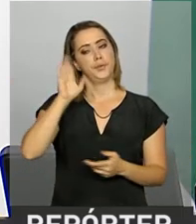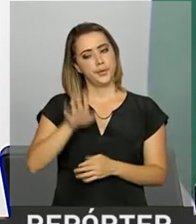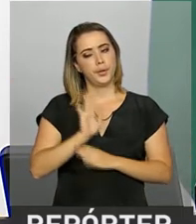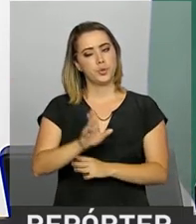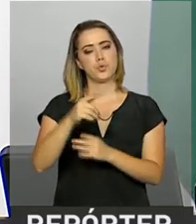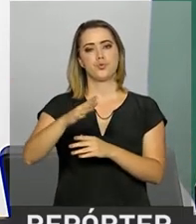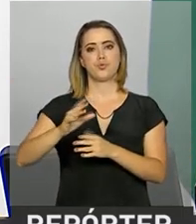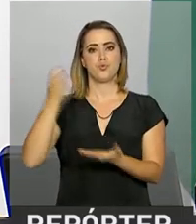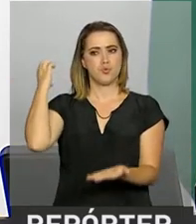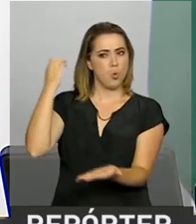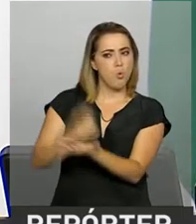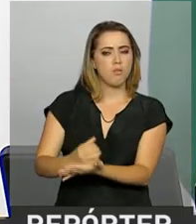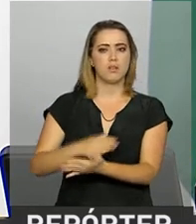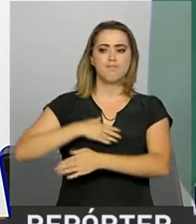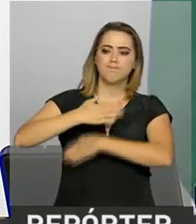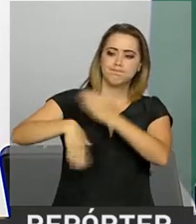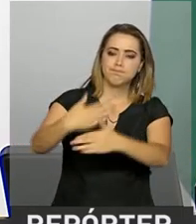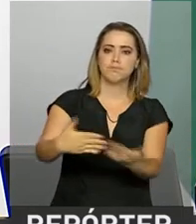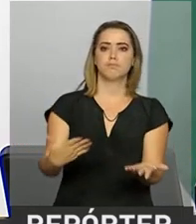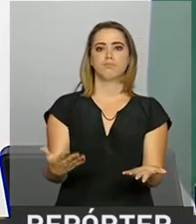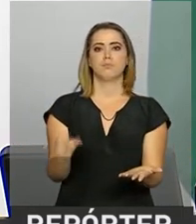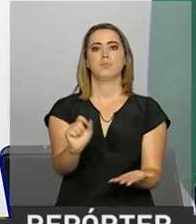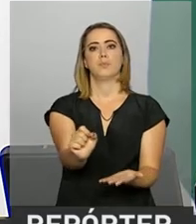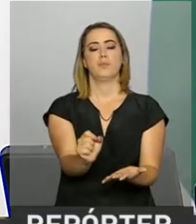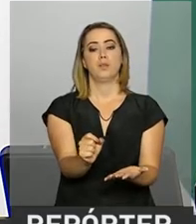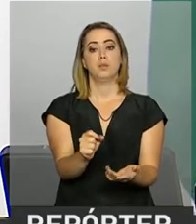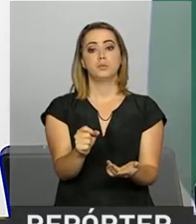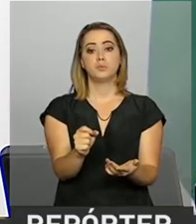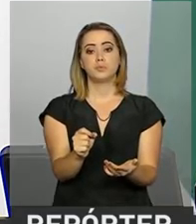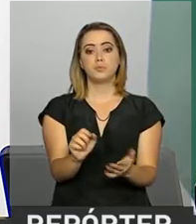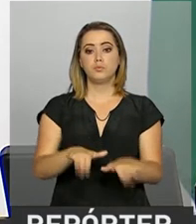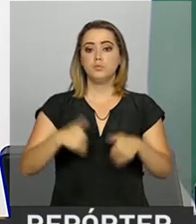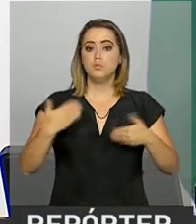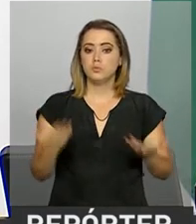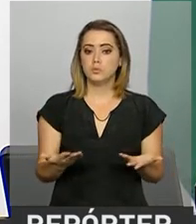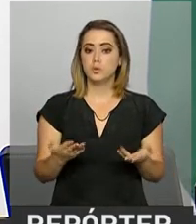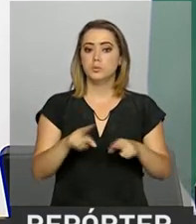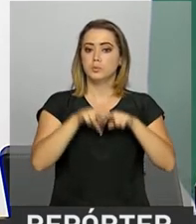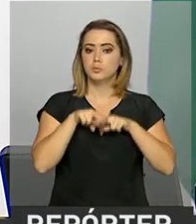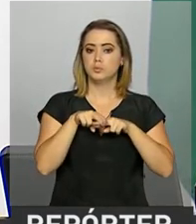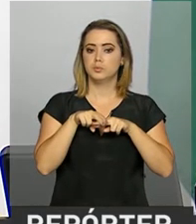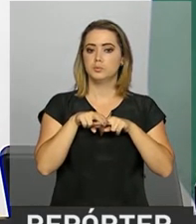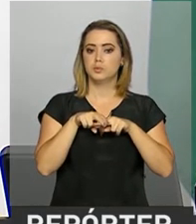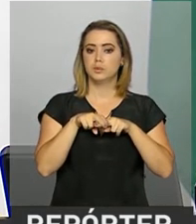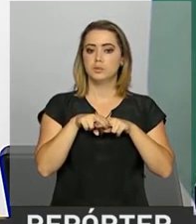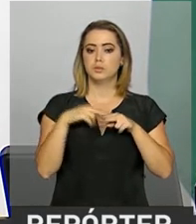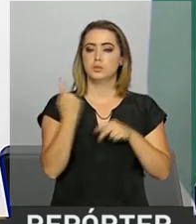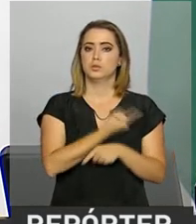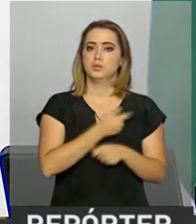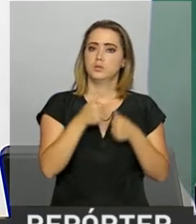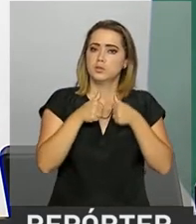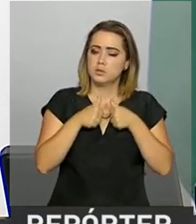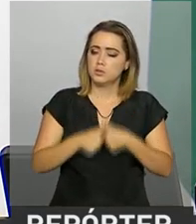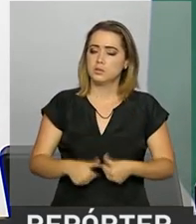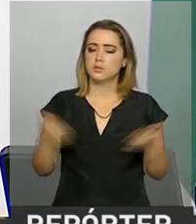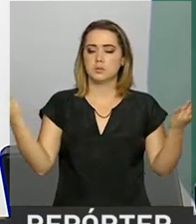crime transfronteiriço, transnacional, não é? E, por isto mesmo, nós estamos